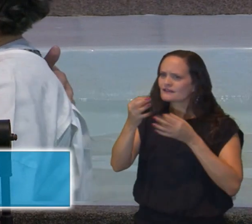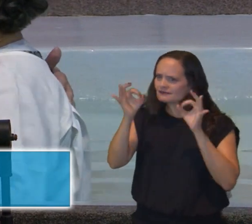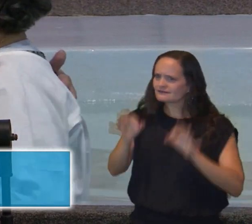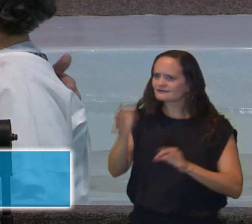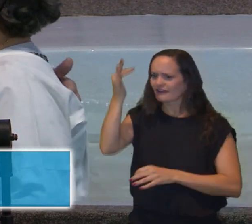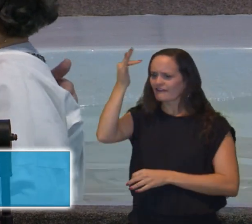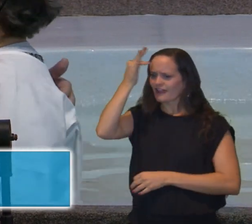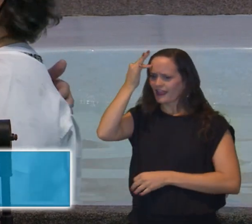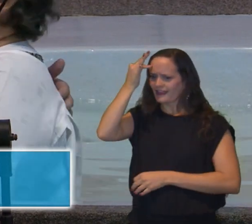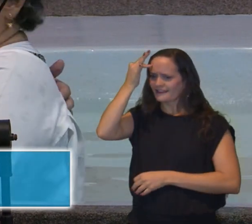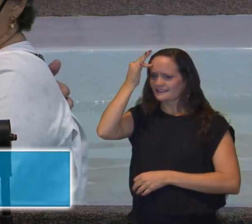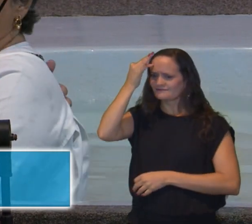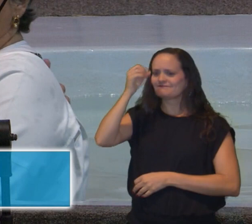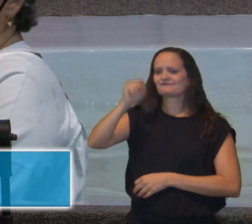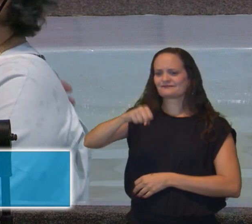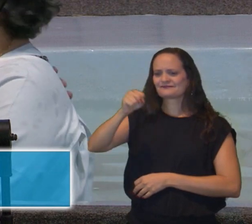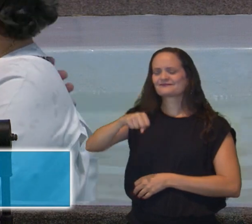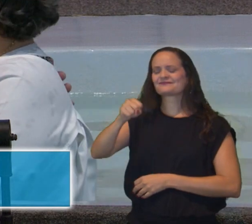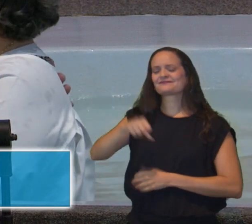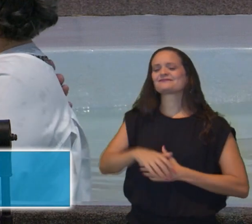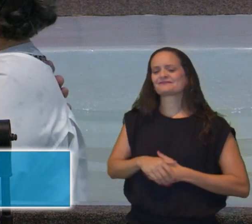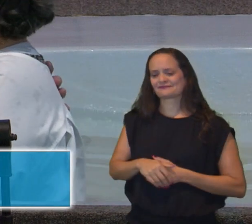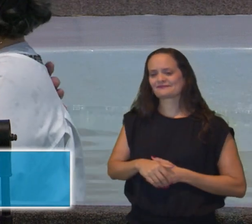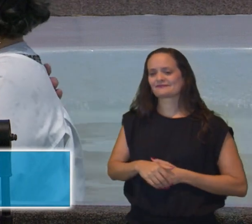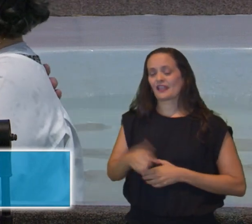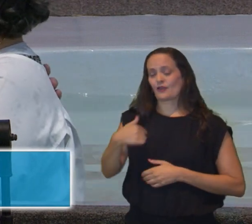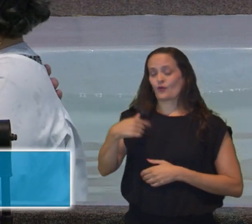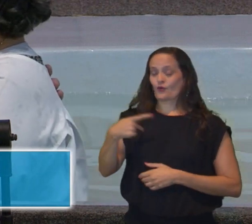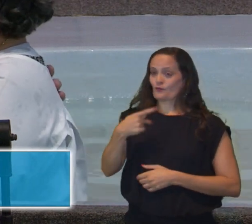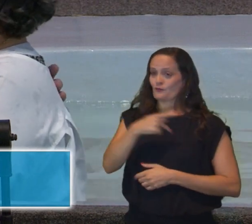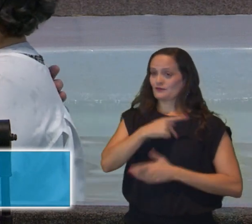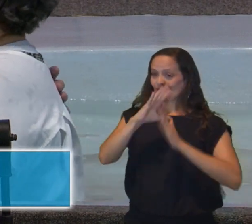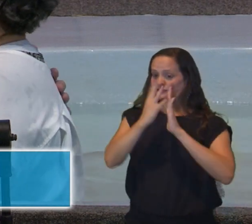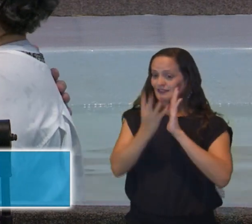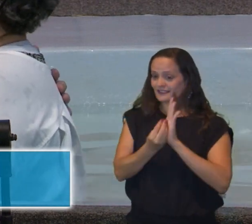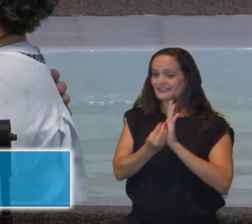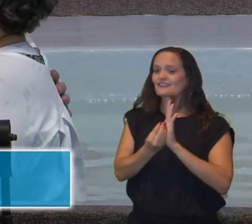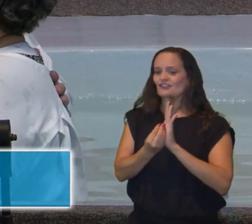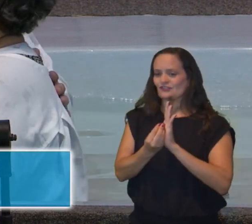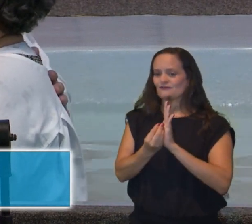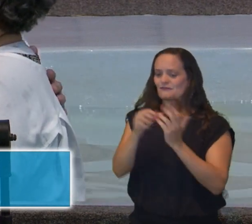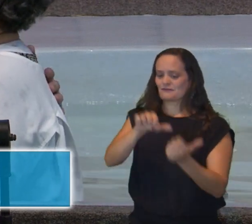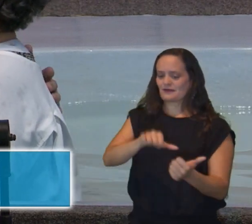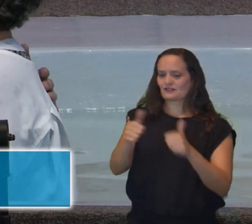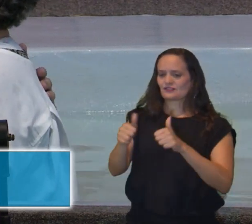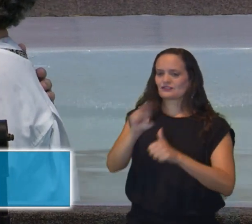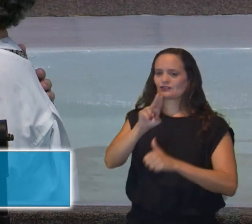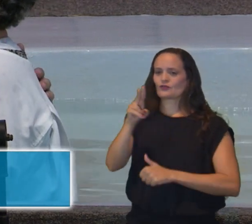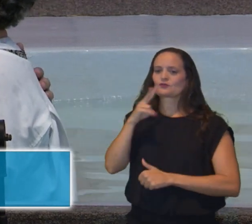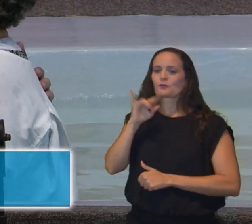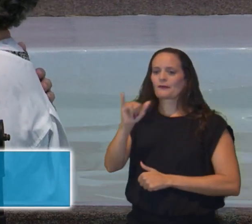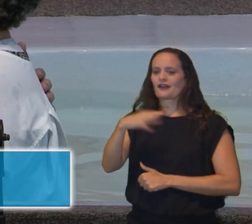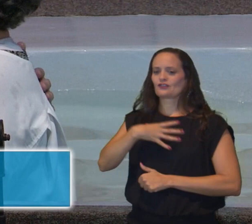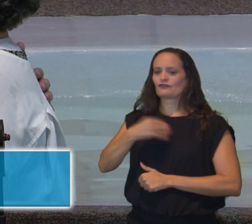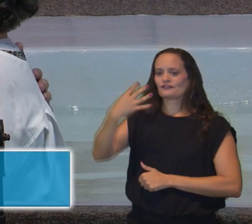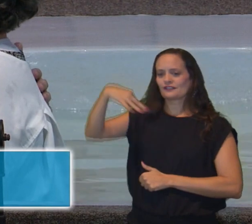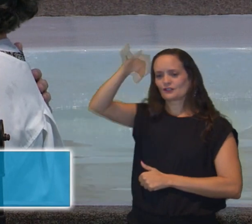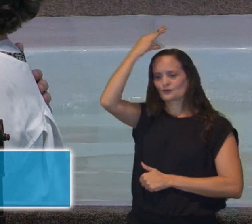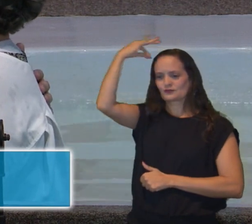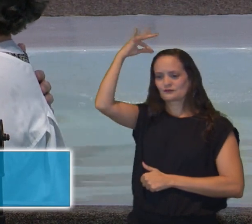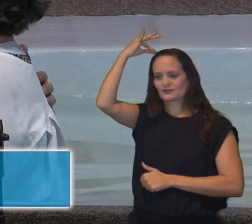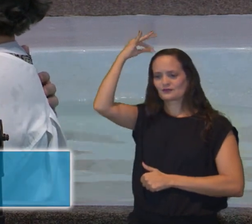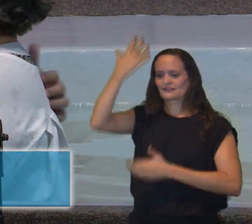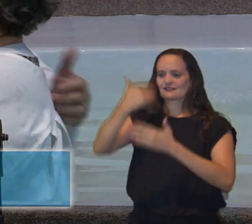pública profissão de fé? Confirmo. Como ministro do Evangelho, eu a batizo em nome do Pai, do Filho e do Espírito